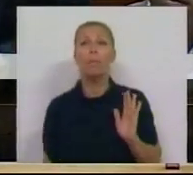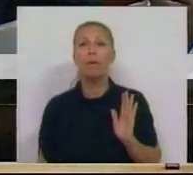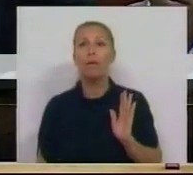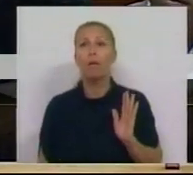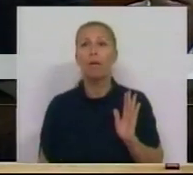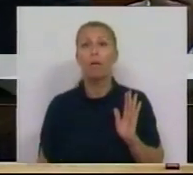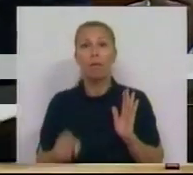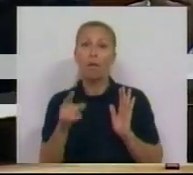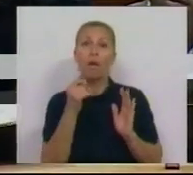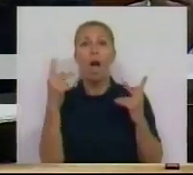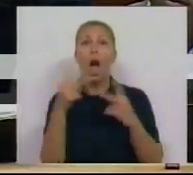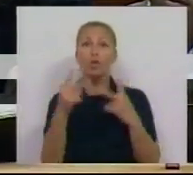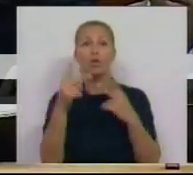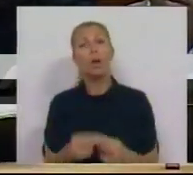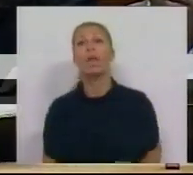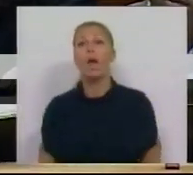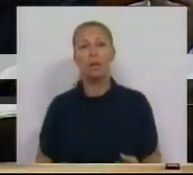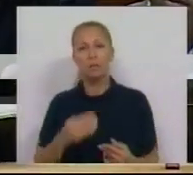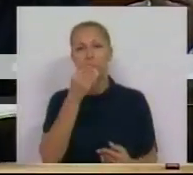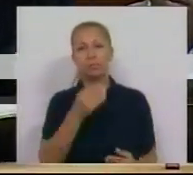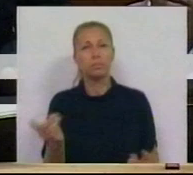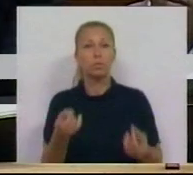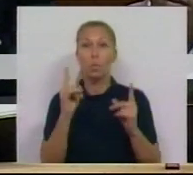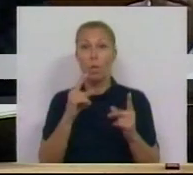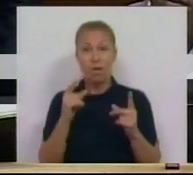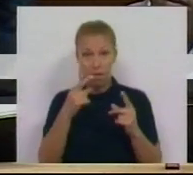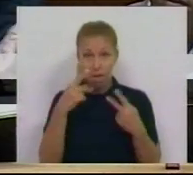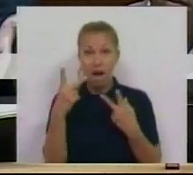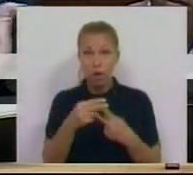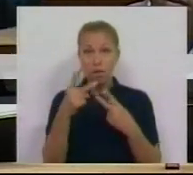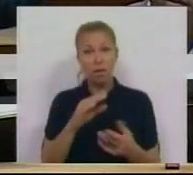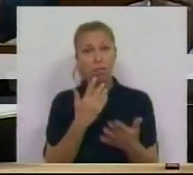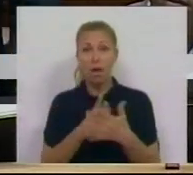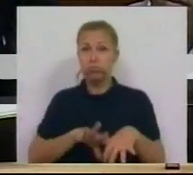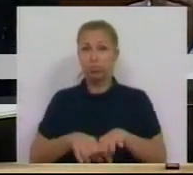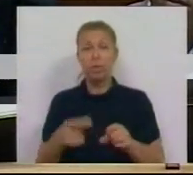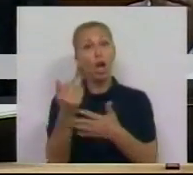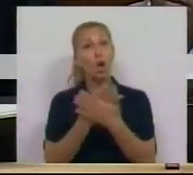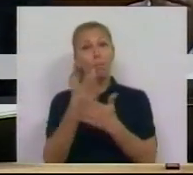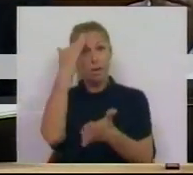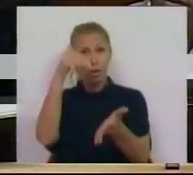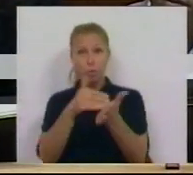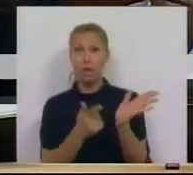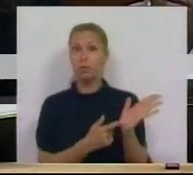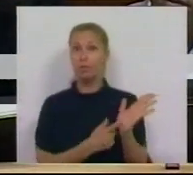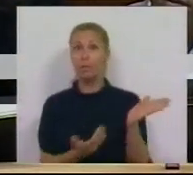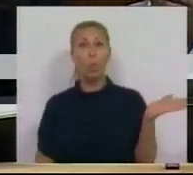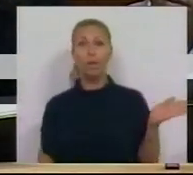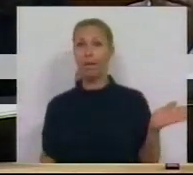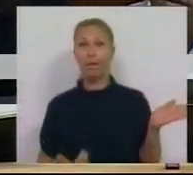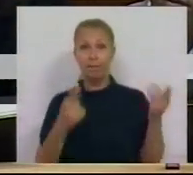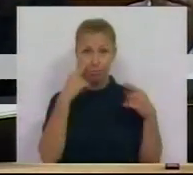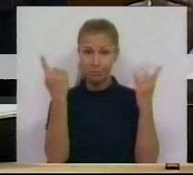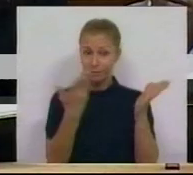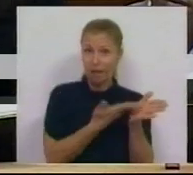esta austeridade imoral, esta austeridade que destruiu as economias. E os resultados estão aqui. E os resultados estão à vista, quer o